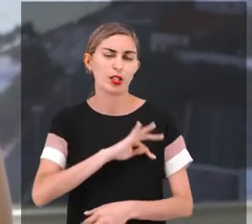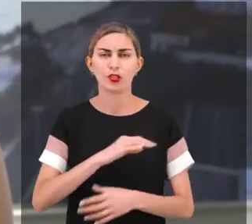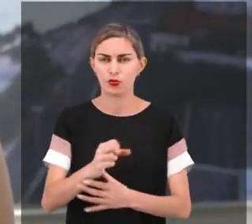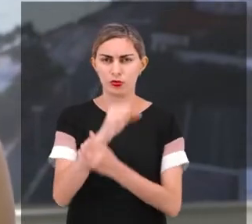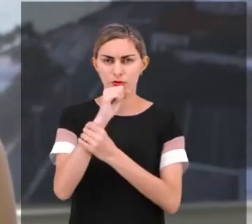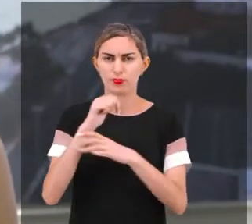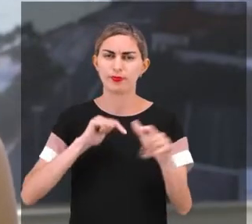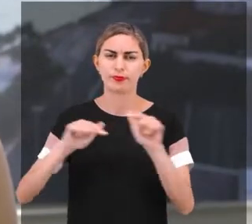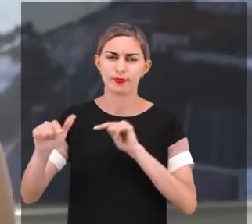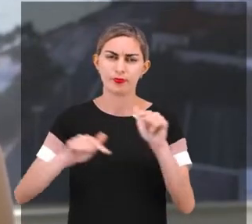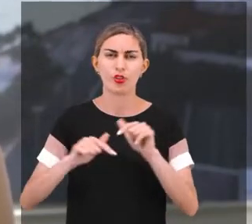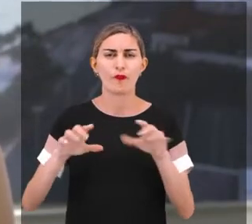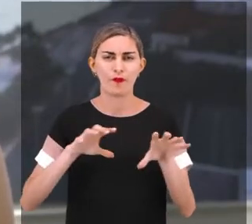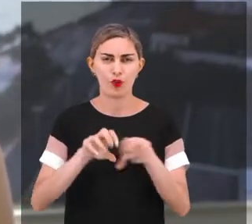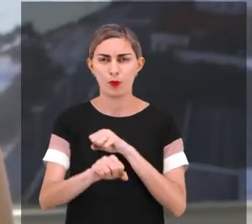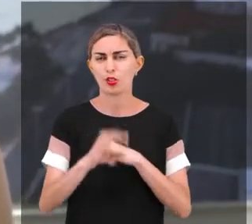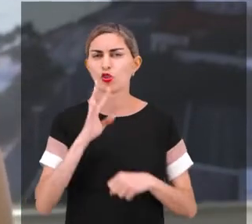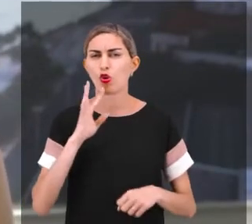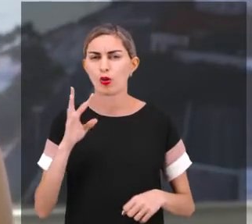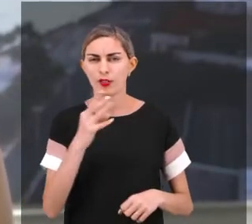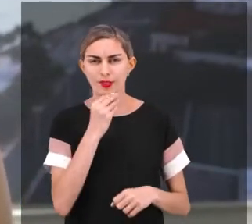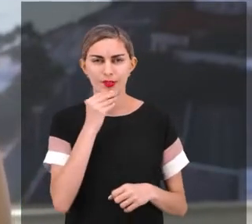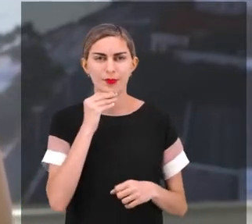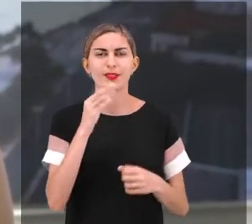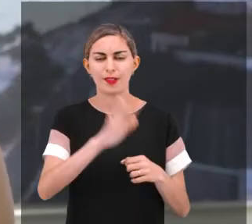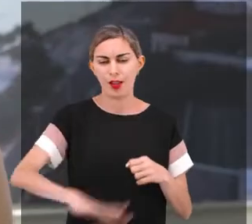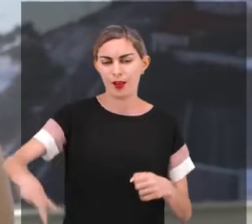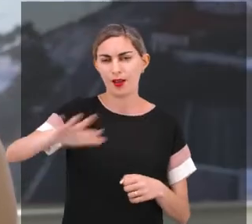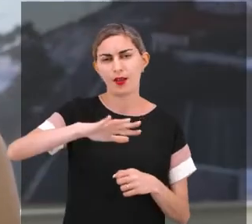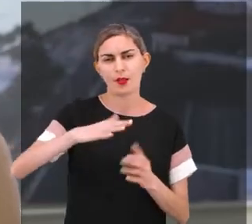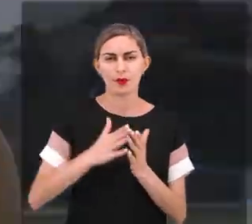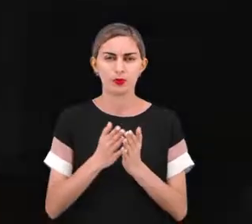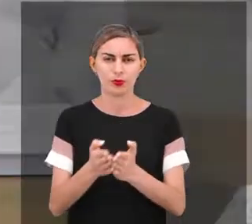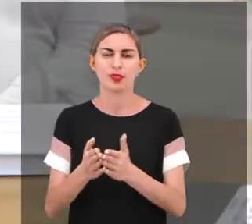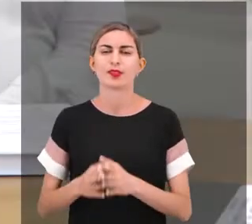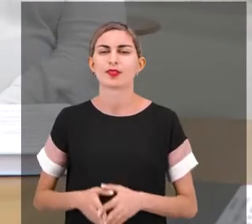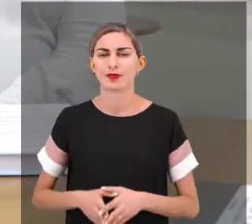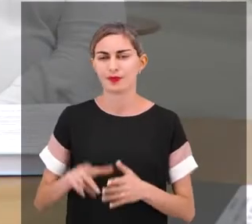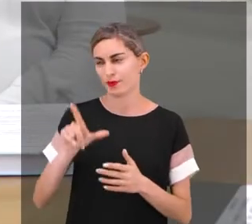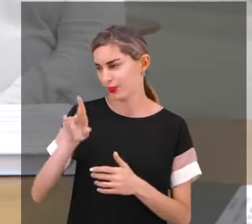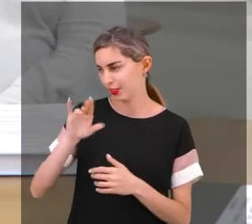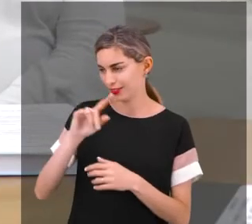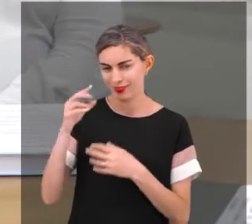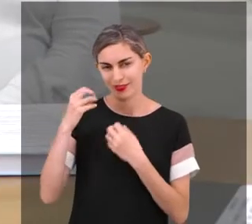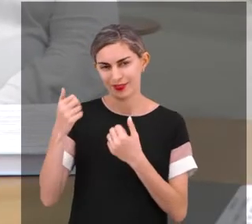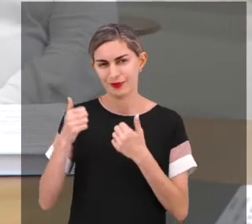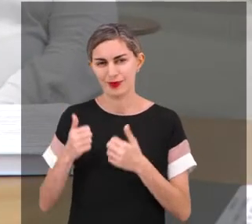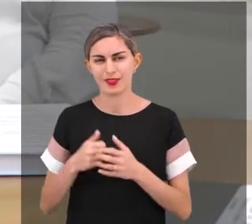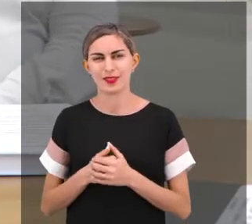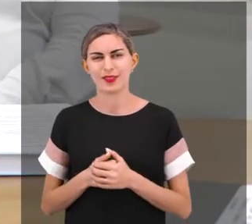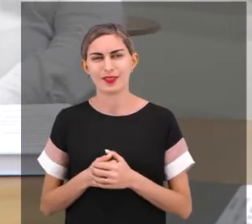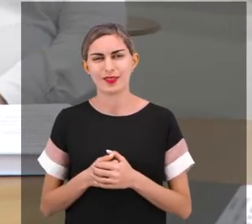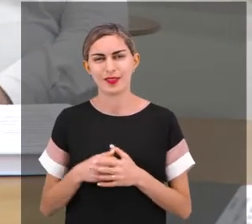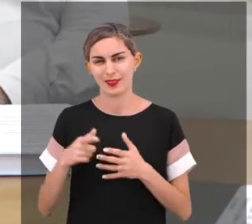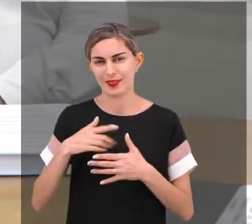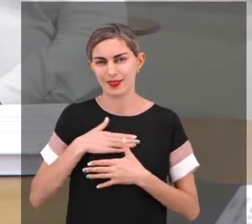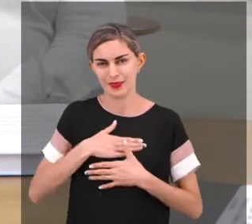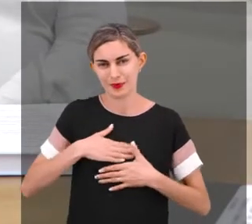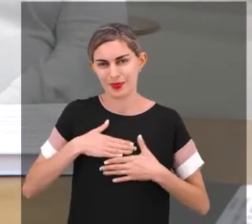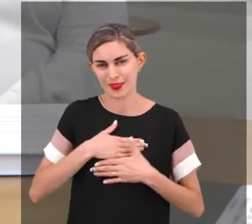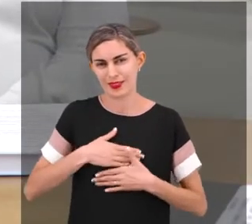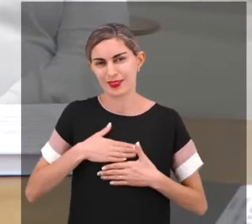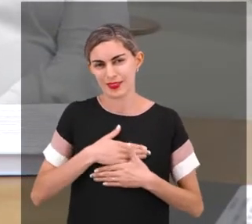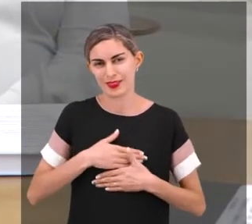área de segurança do trabalho, a formação e o conhecimento na área portuária. Luiz, tudo bem? Tudo bem, Regiane. É um